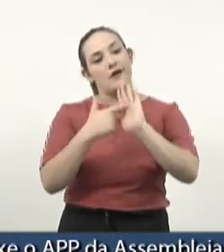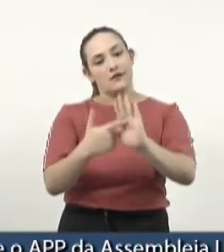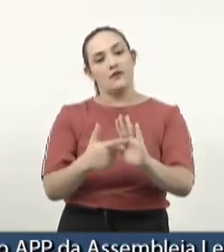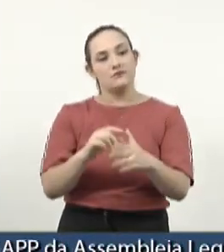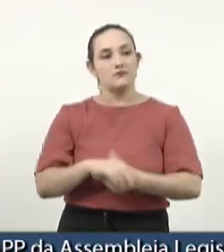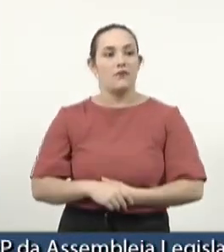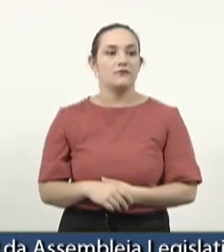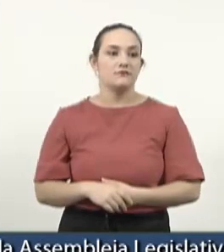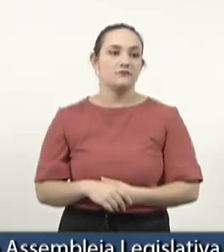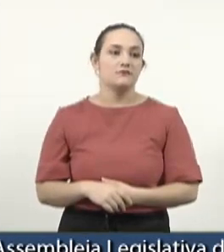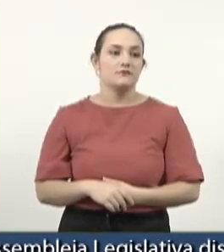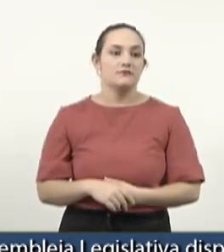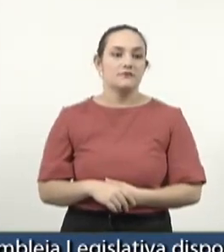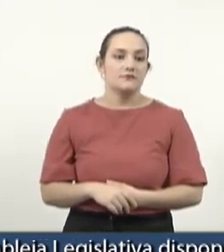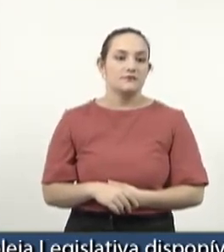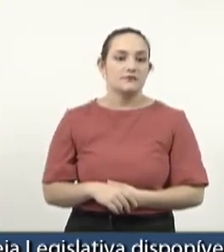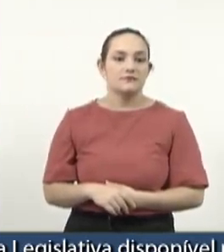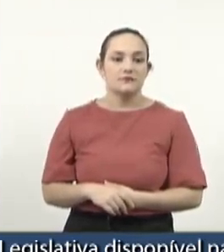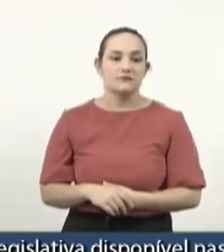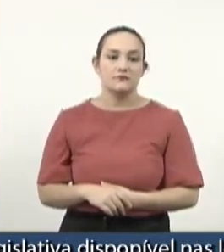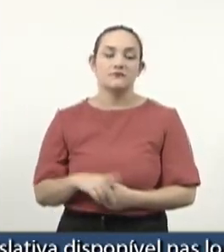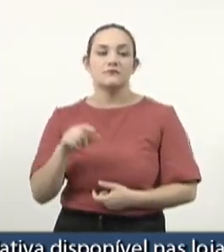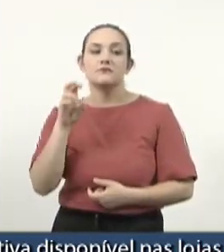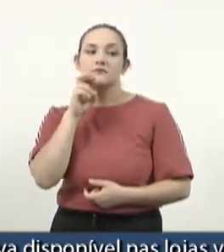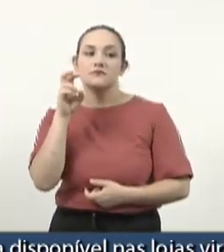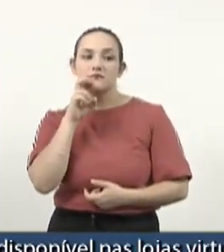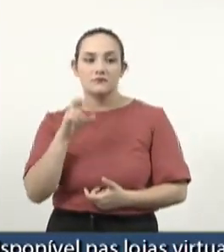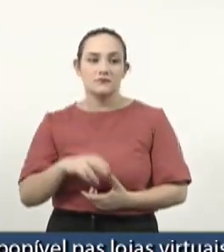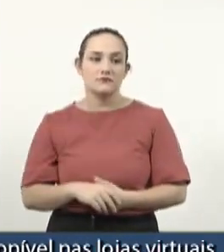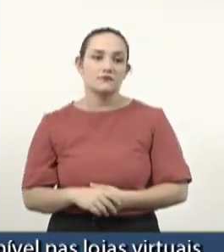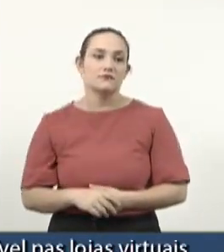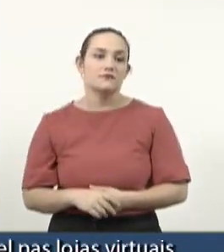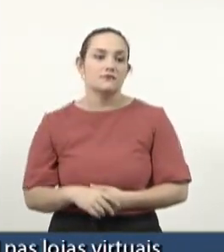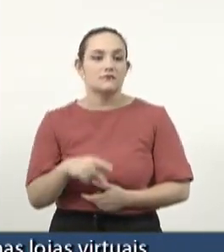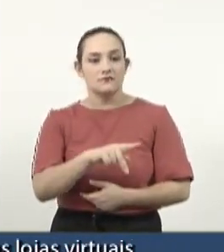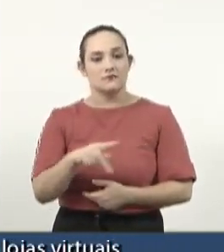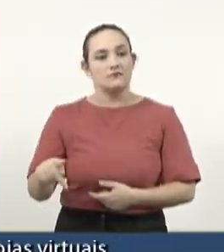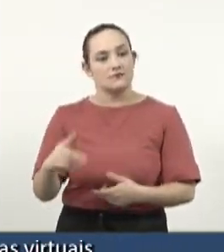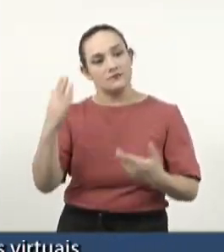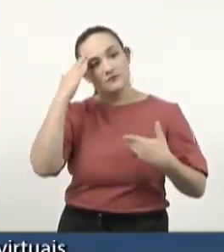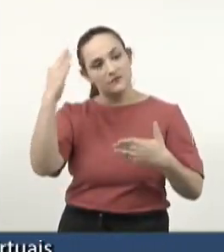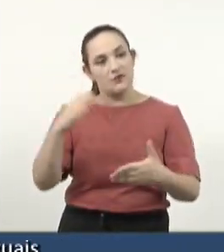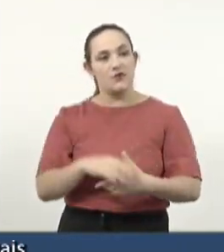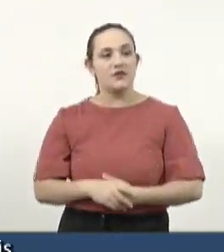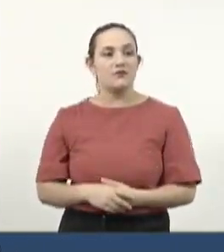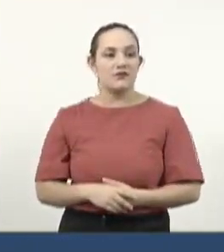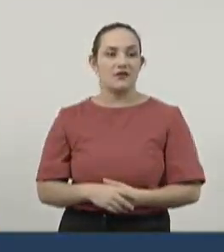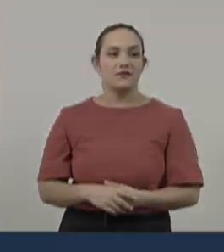apresentação nesta quinta-feira, senhor presidente. Obrigado.